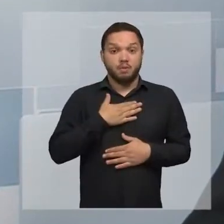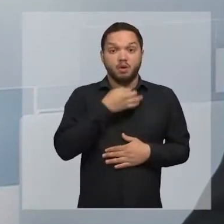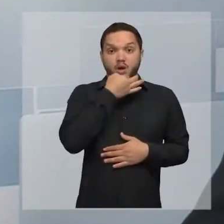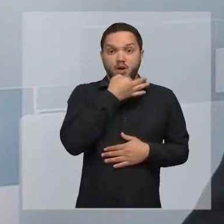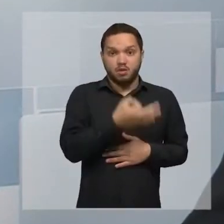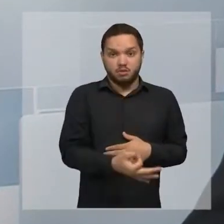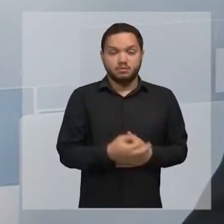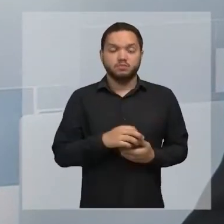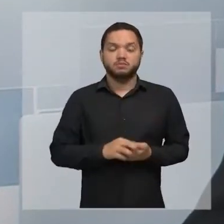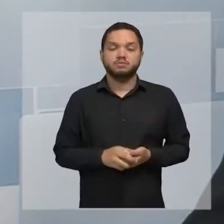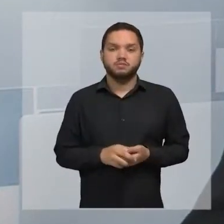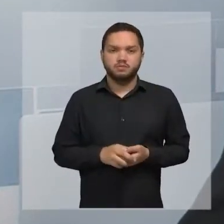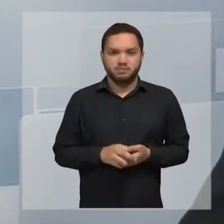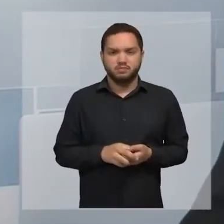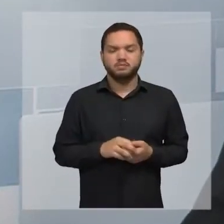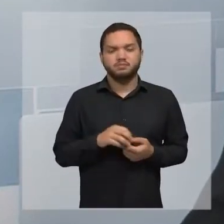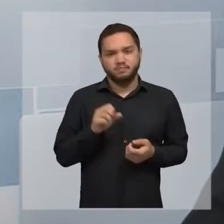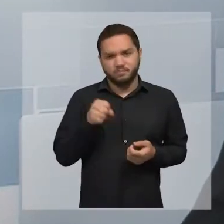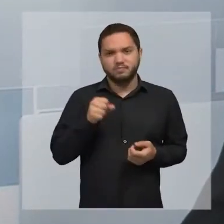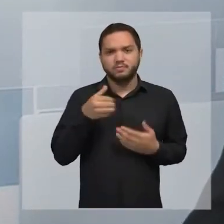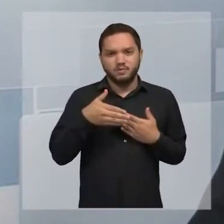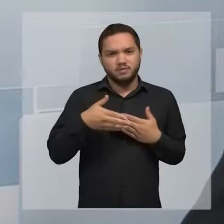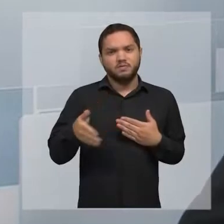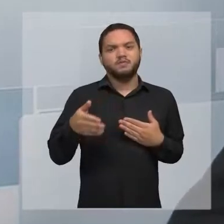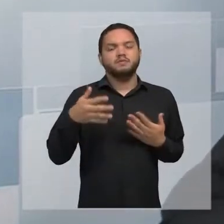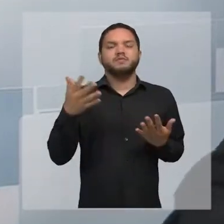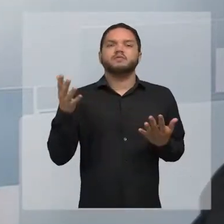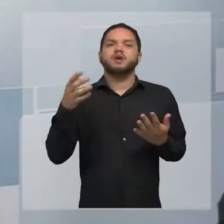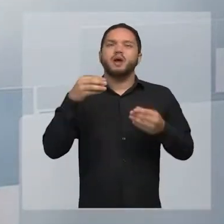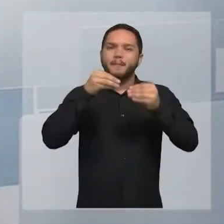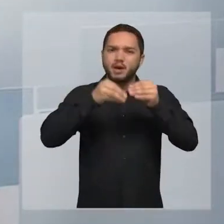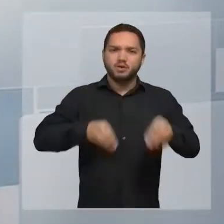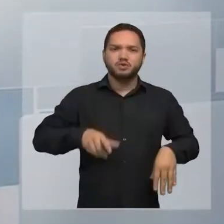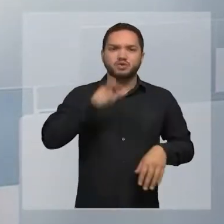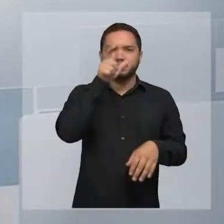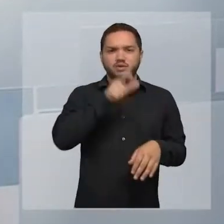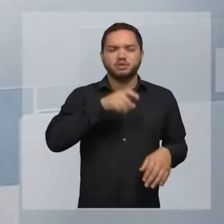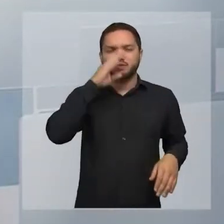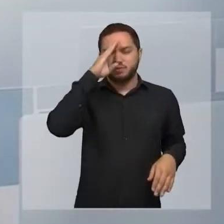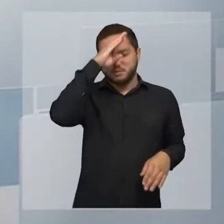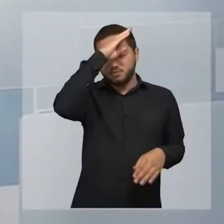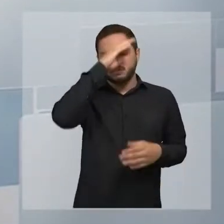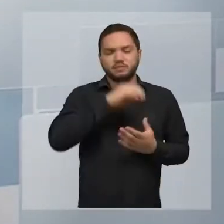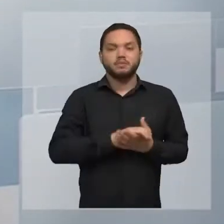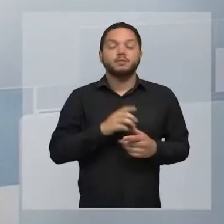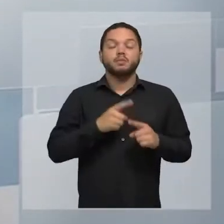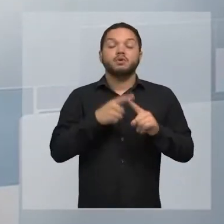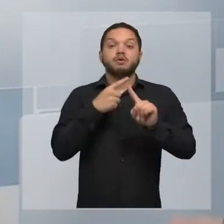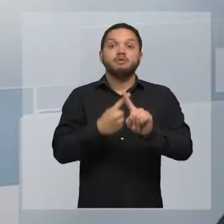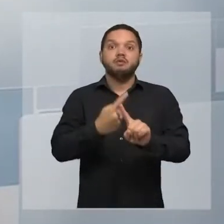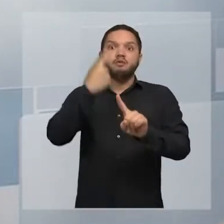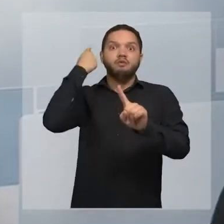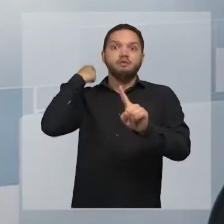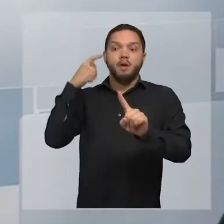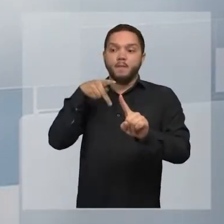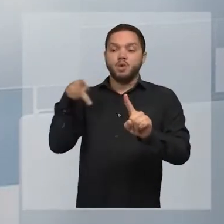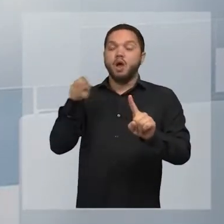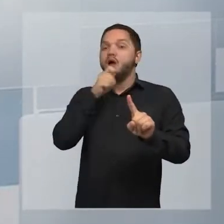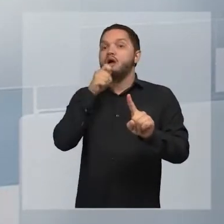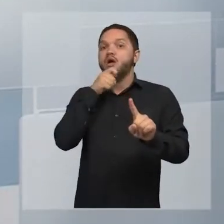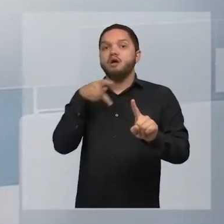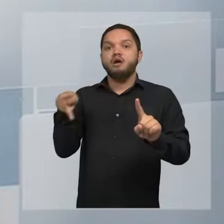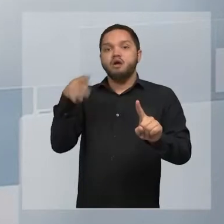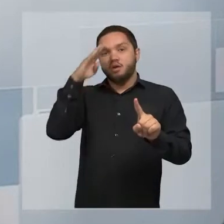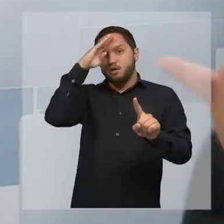E, na minha avaliação, sim, vai respingar no presidente Jair Messias Bolsonaro. Porque antes de ele ser presidente